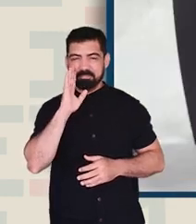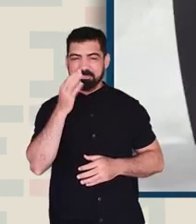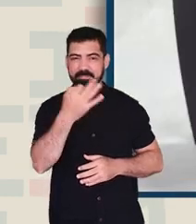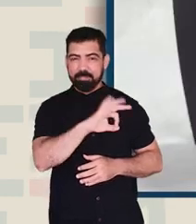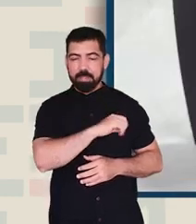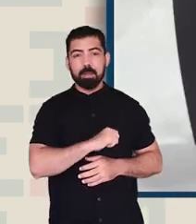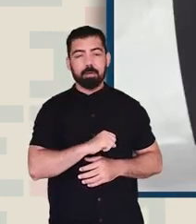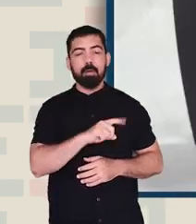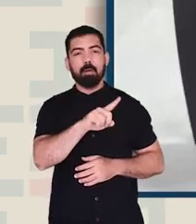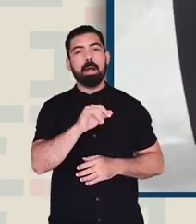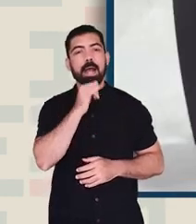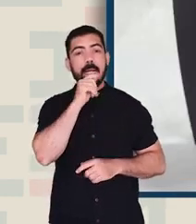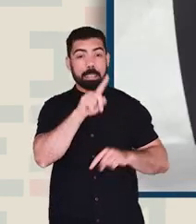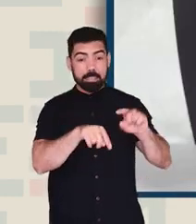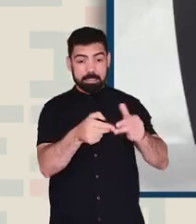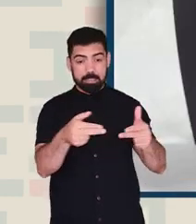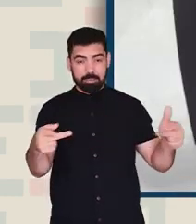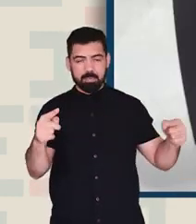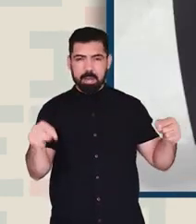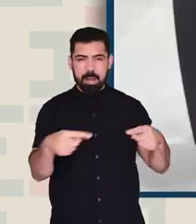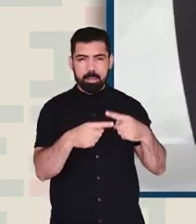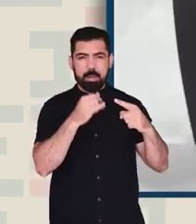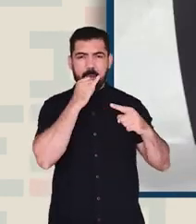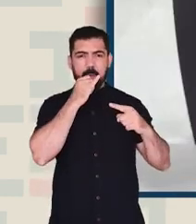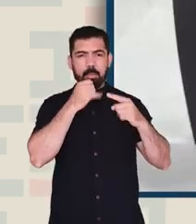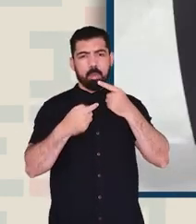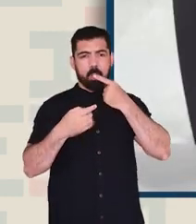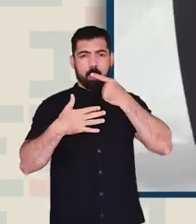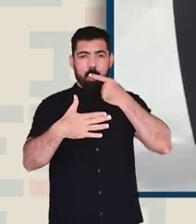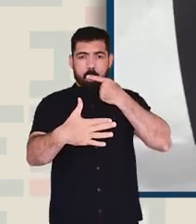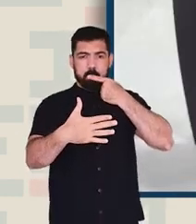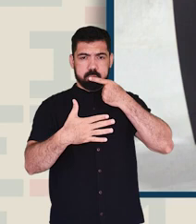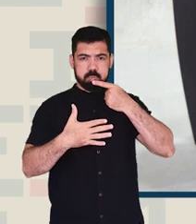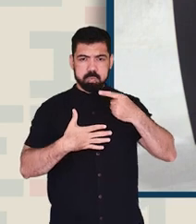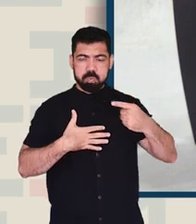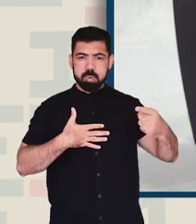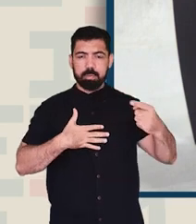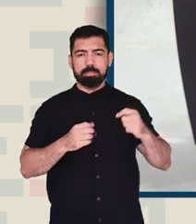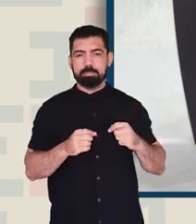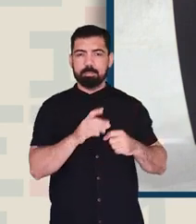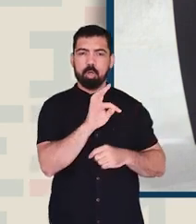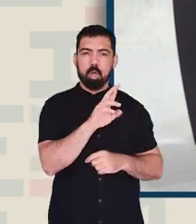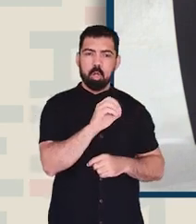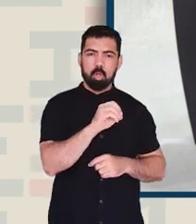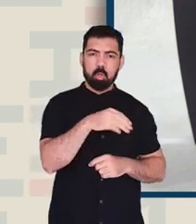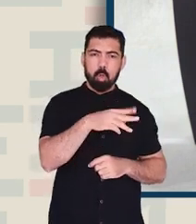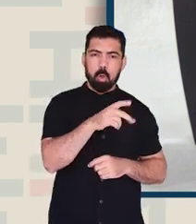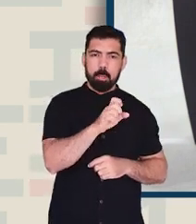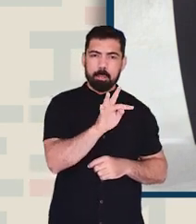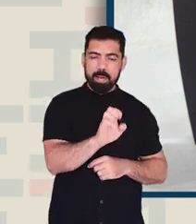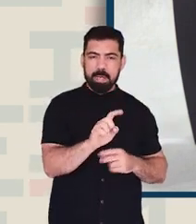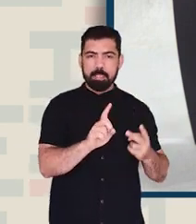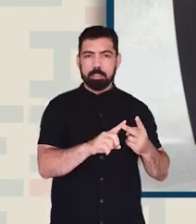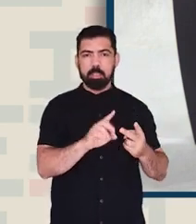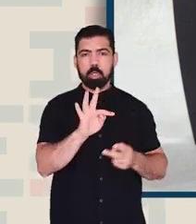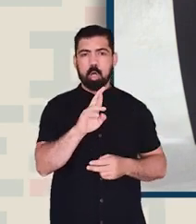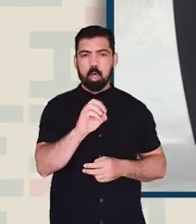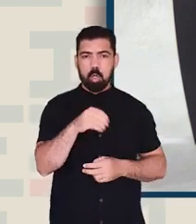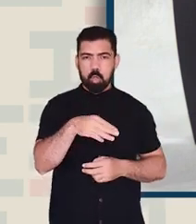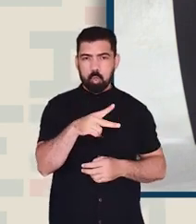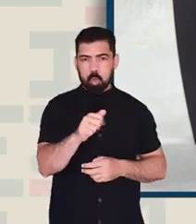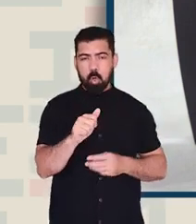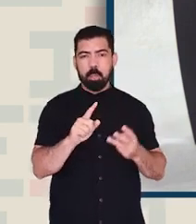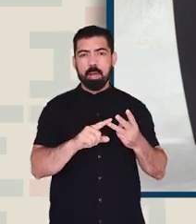Os instrumentos de sopro da família dos metais, como os trompetes, os trombones, as trompas e as tubas, evoluíram ao longo